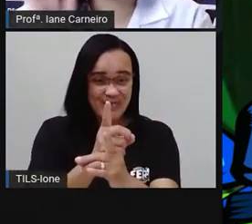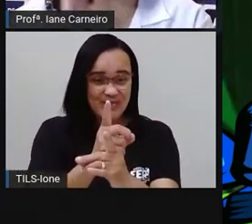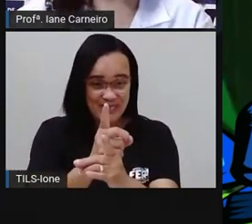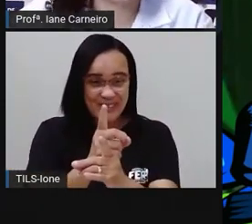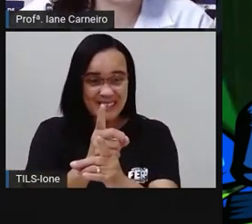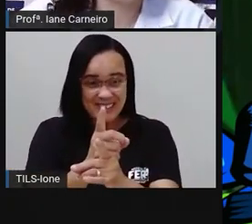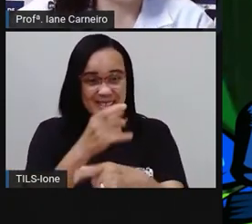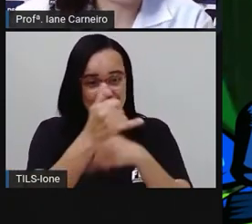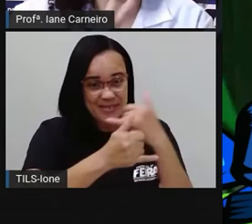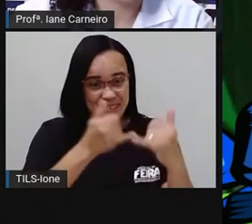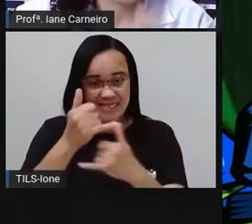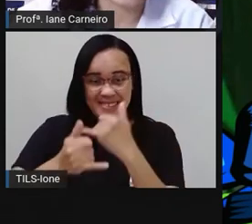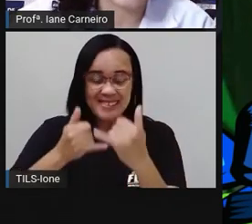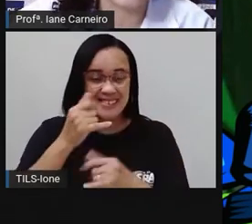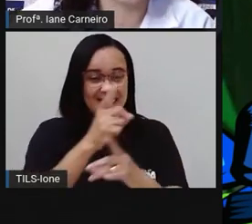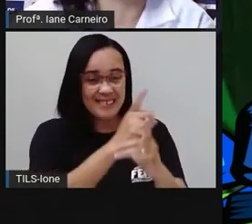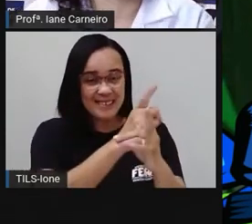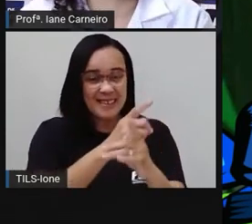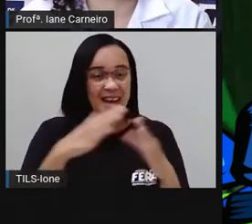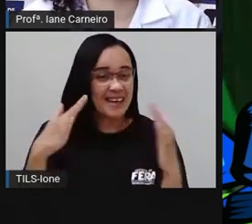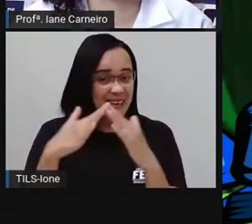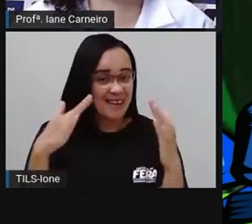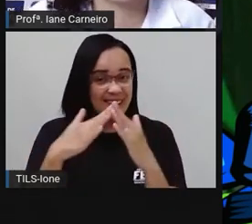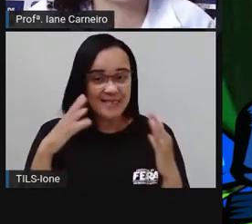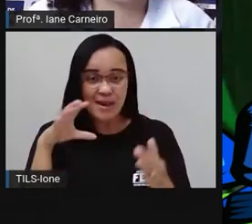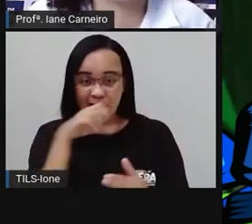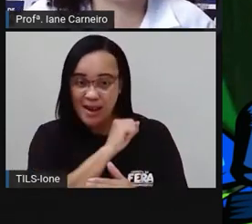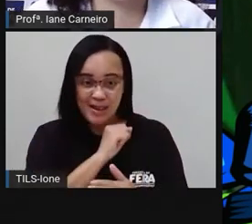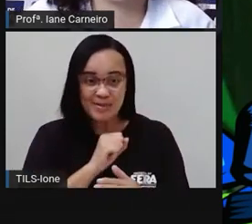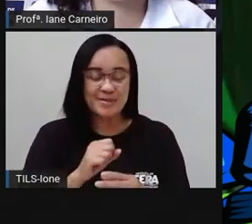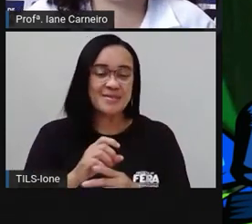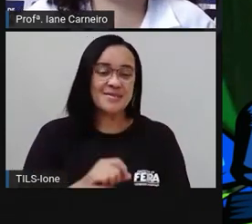Um brinquedo amarelo.